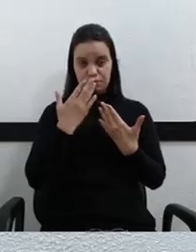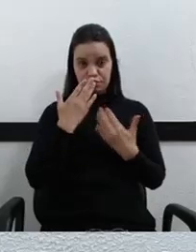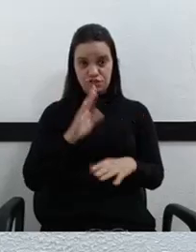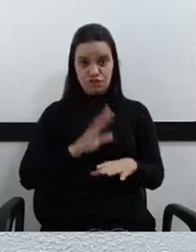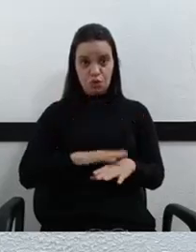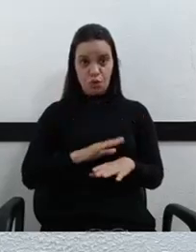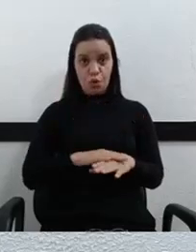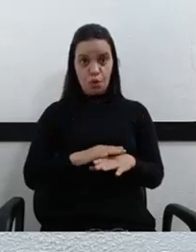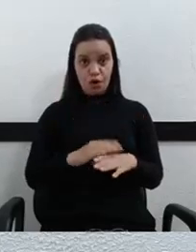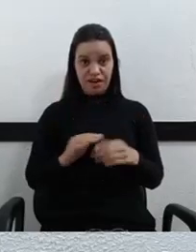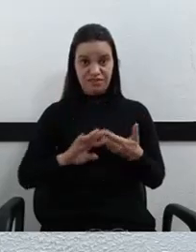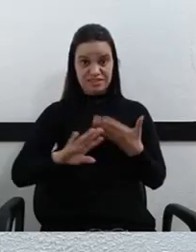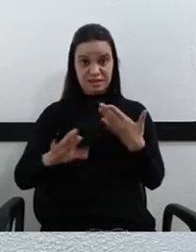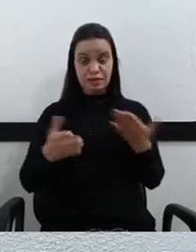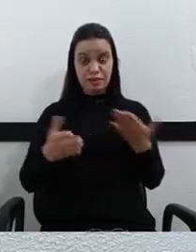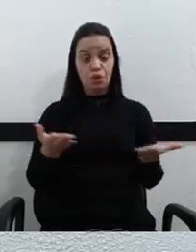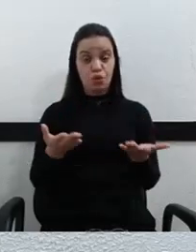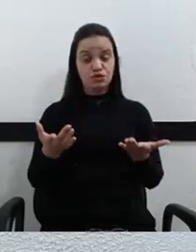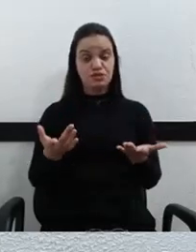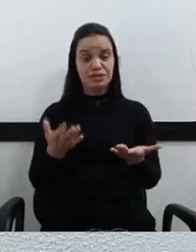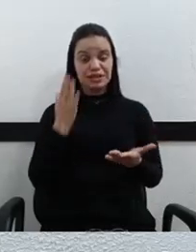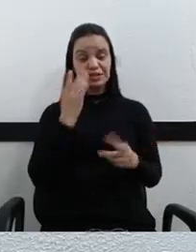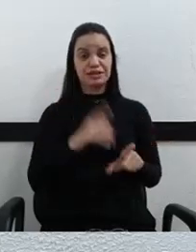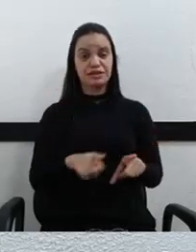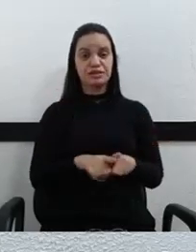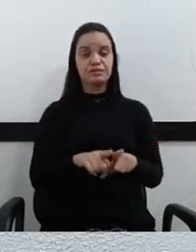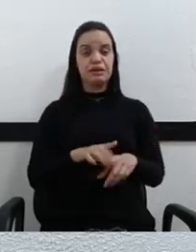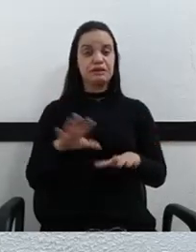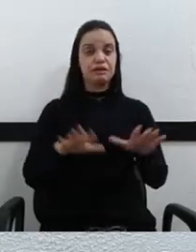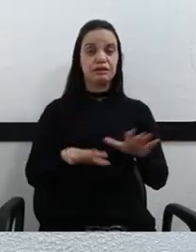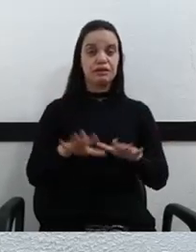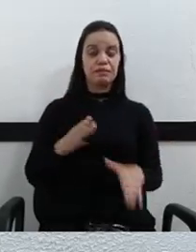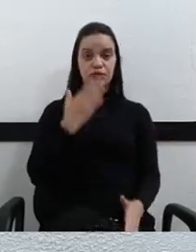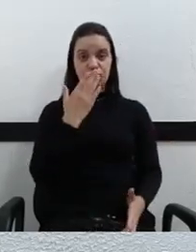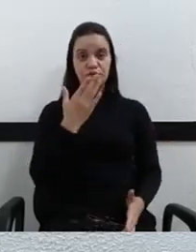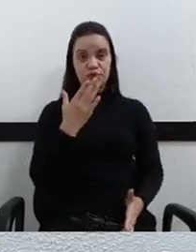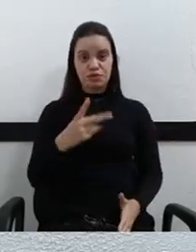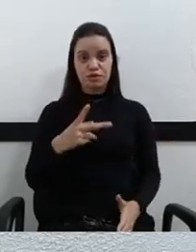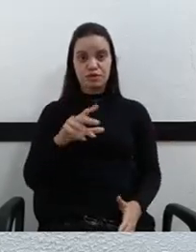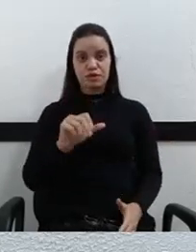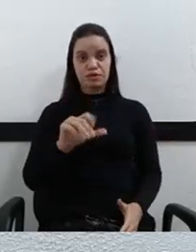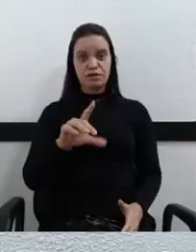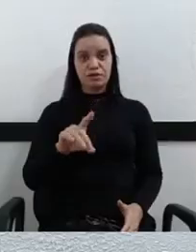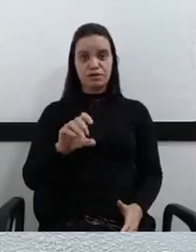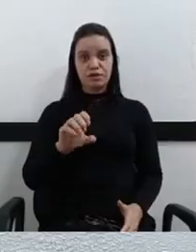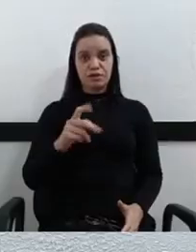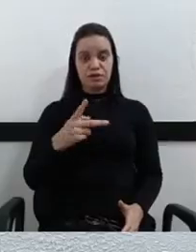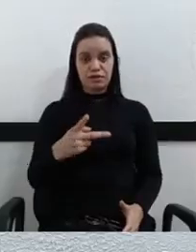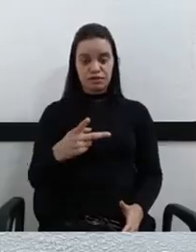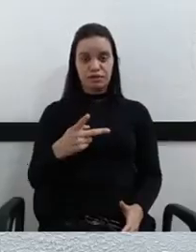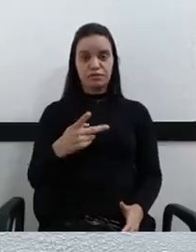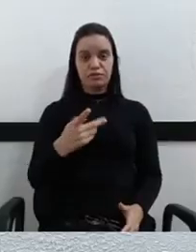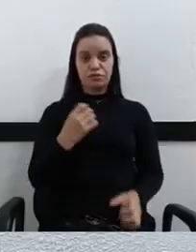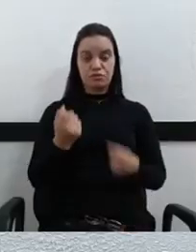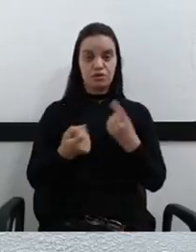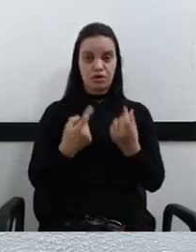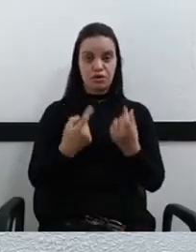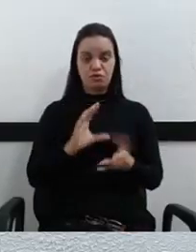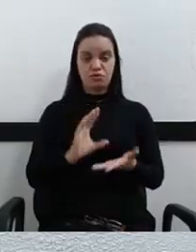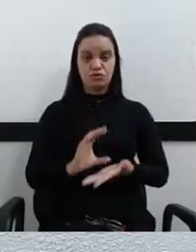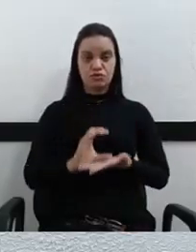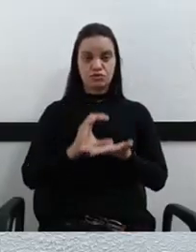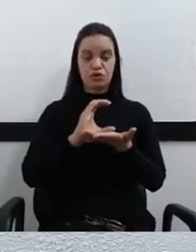de indeferimento hoje, e considerando que, de acordo com o pedido que foi feito pela PADEP, corroborado aqui por alguns